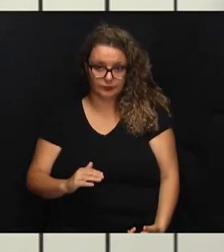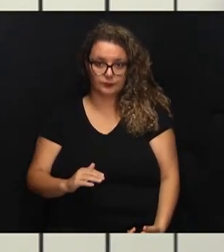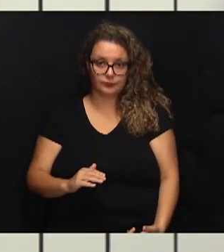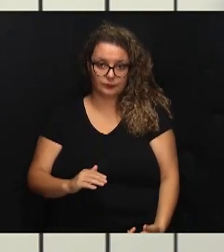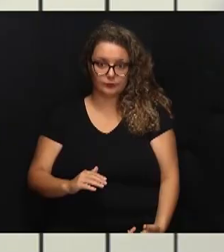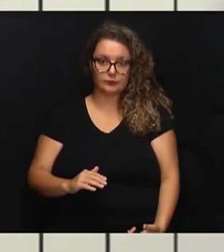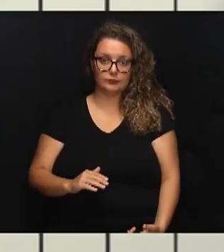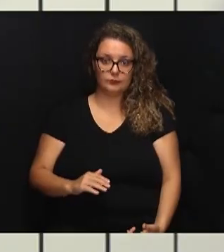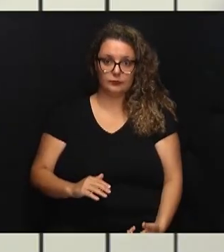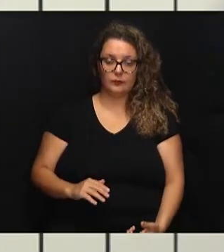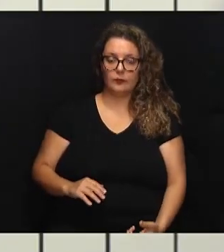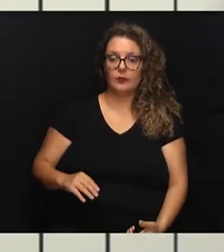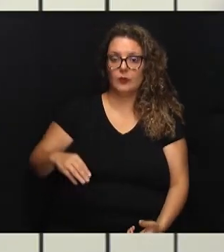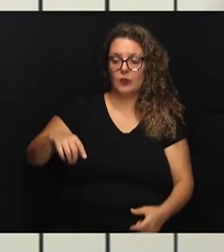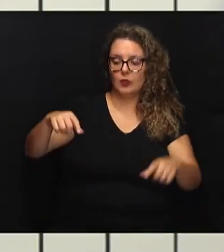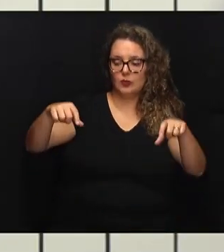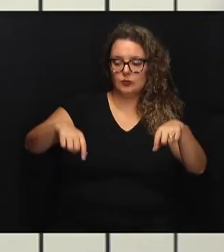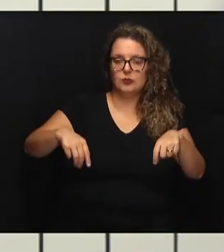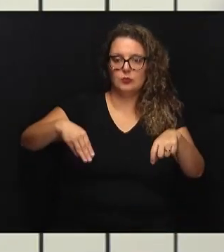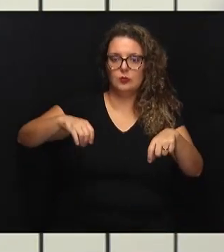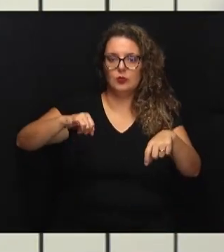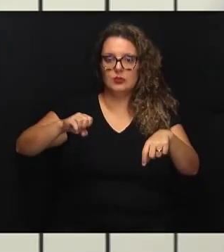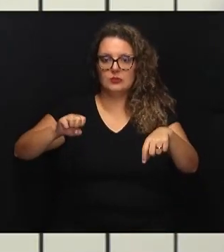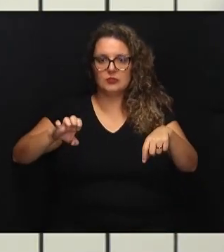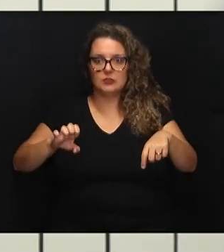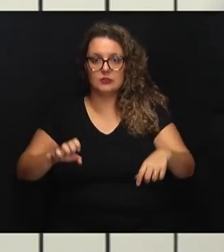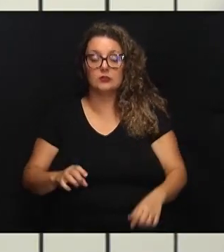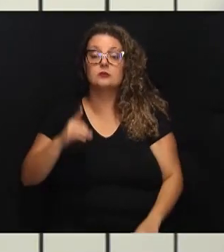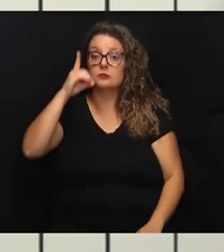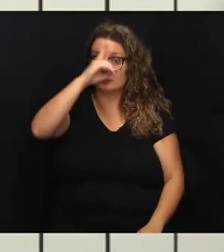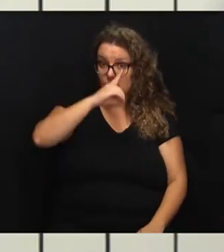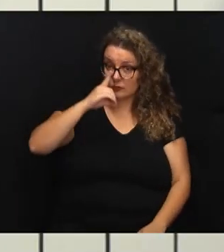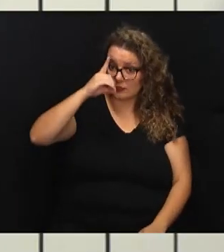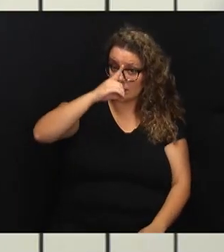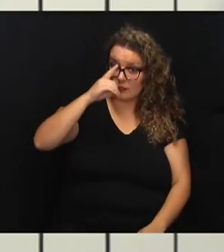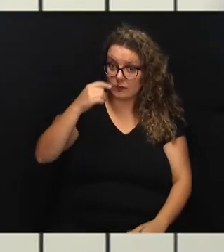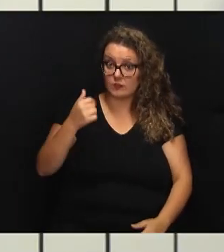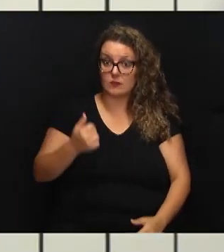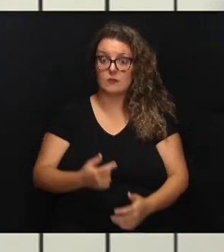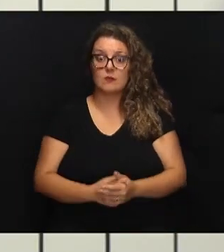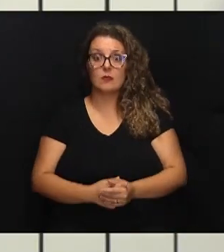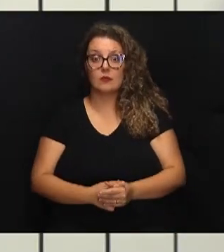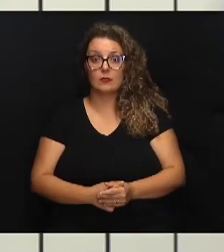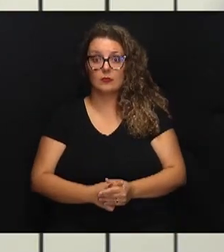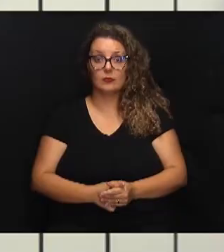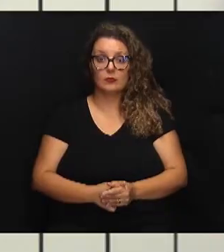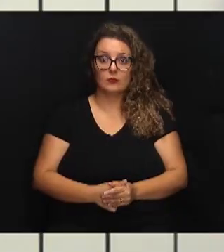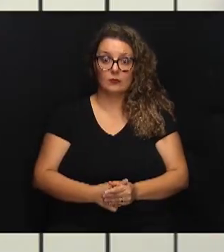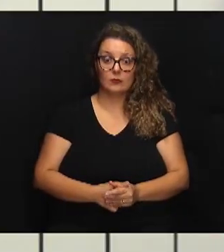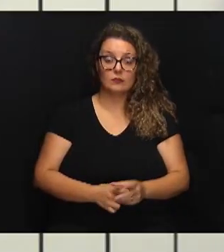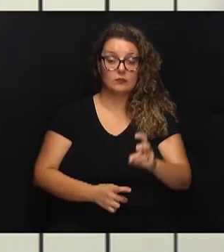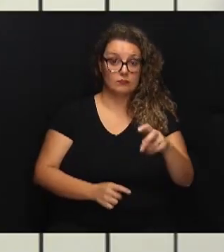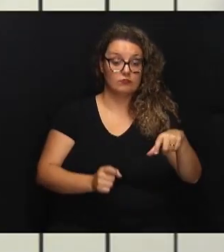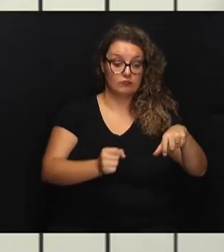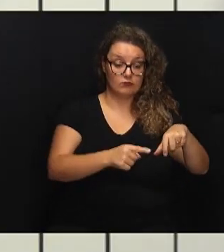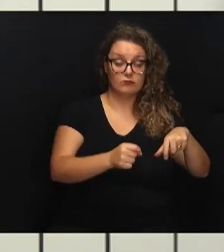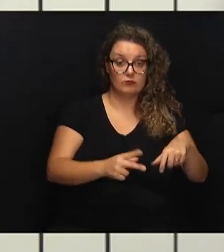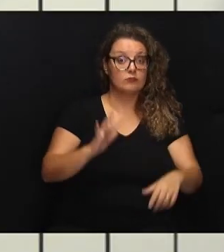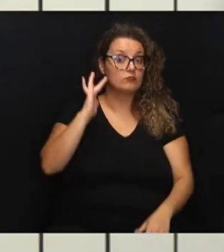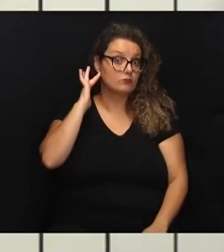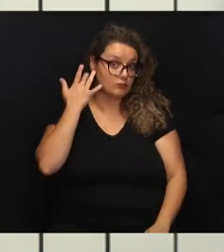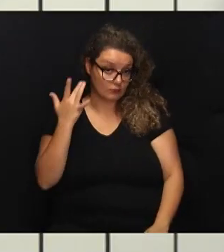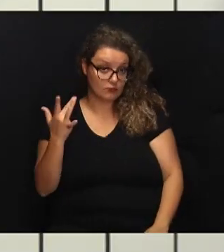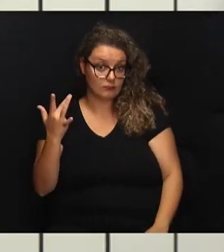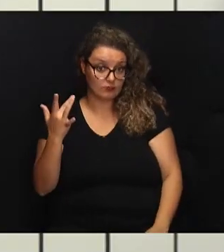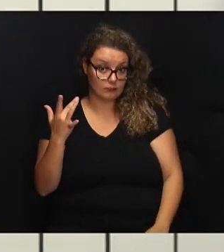4h, no Moisés Lucarello. E no domingo, em jogo de 5 gols no Brinco de Ouro da